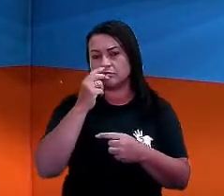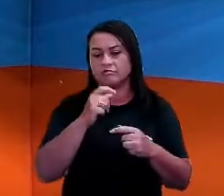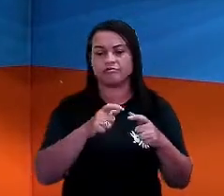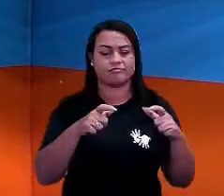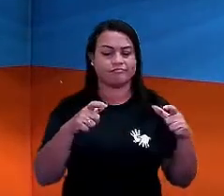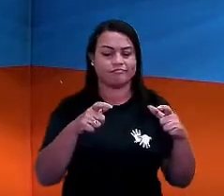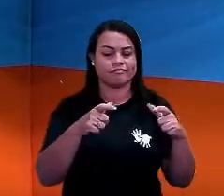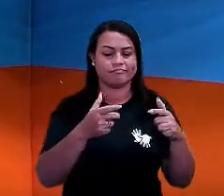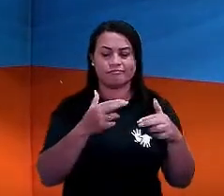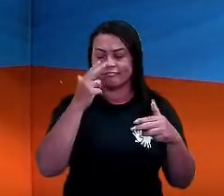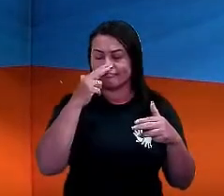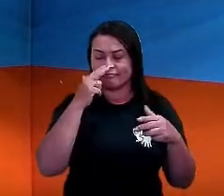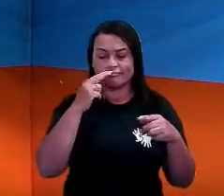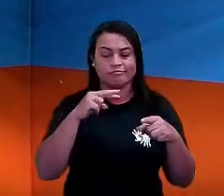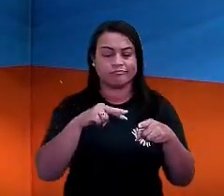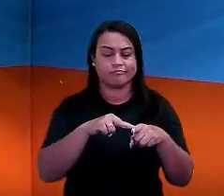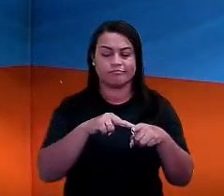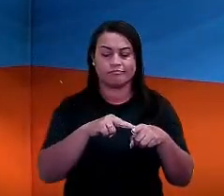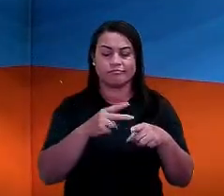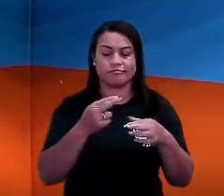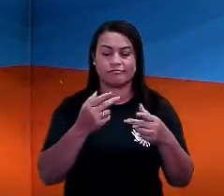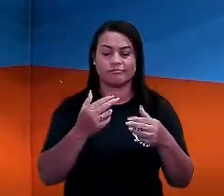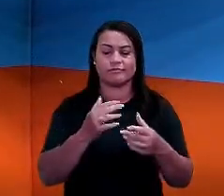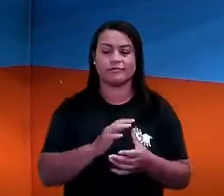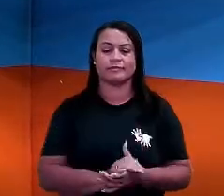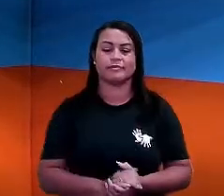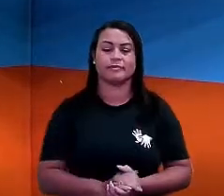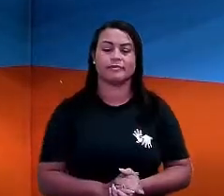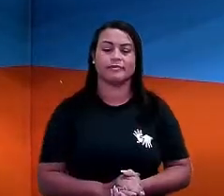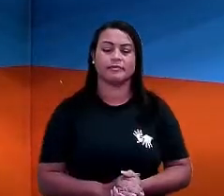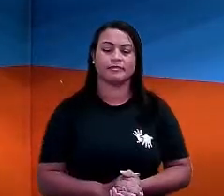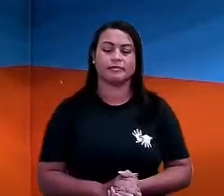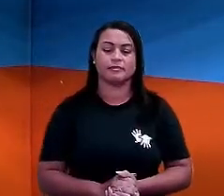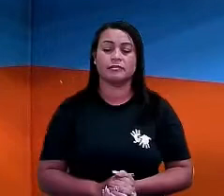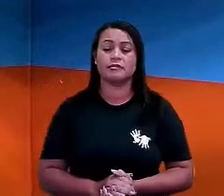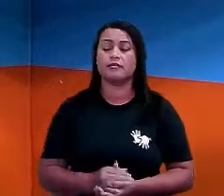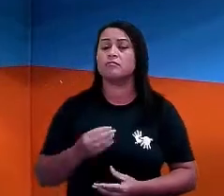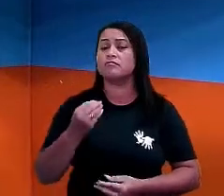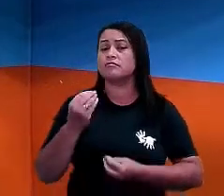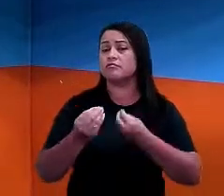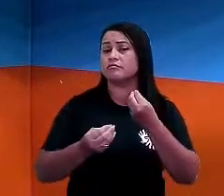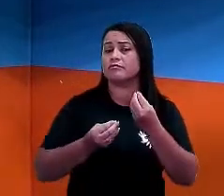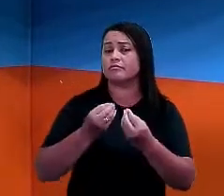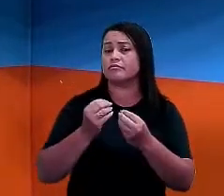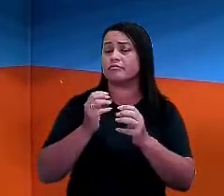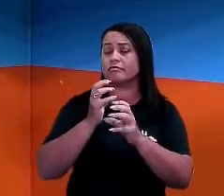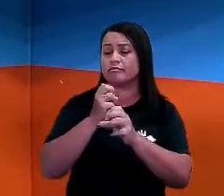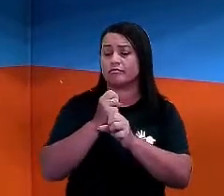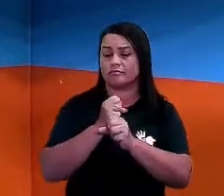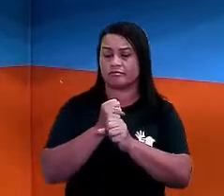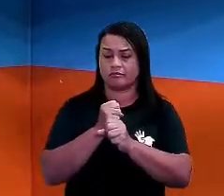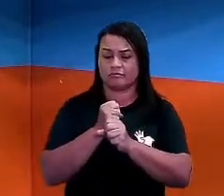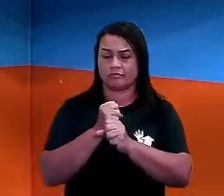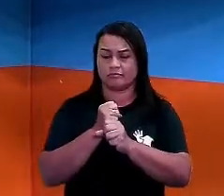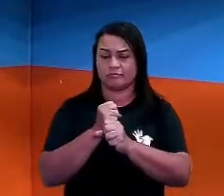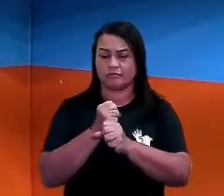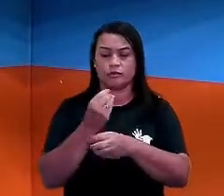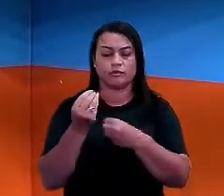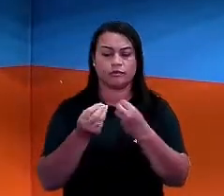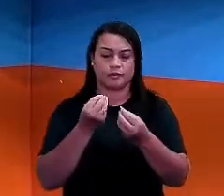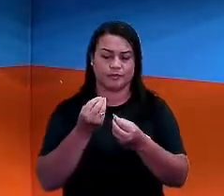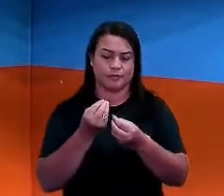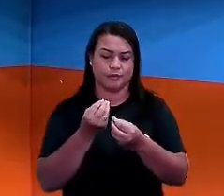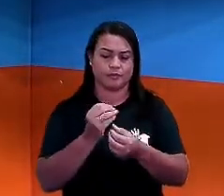tamanho, né? A mesma porção dos elementos. E aí, como é que eu posso calcular essas